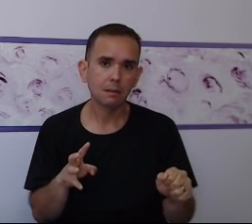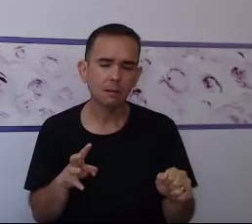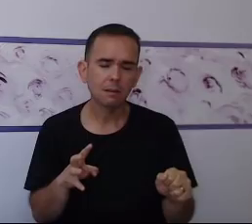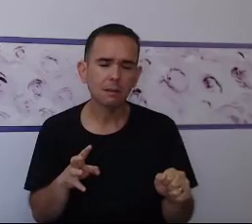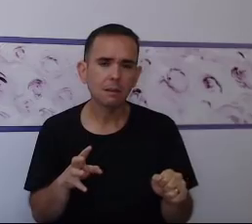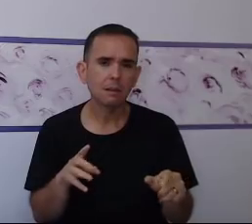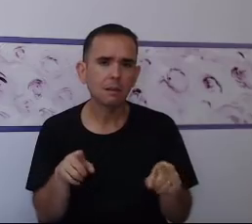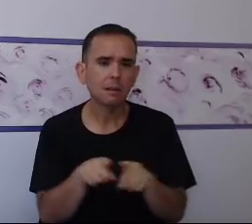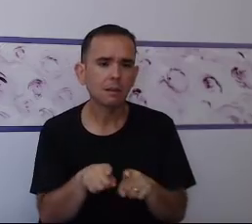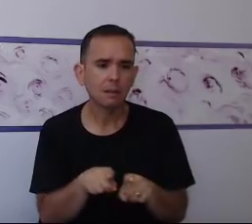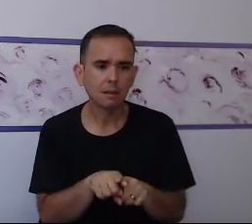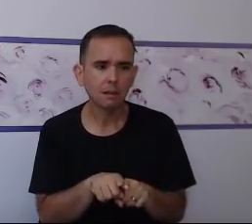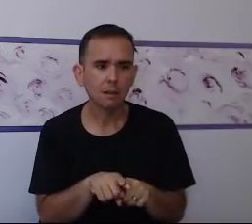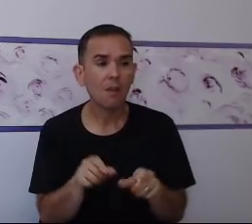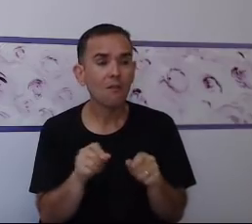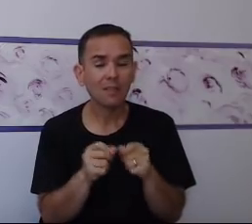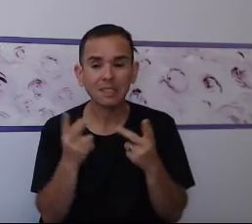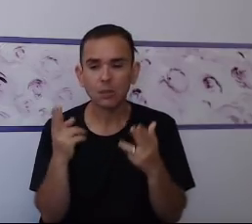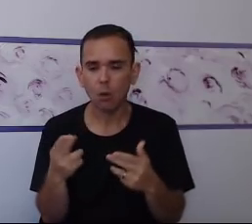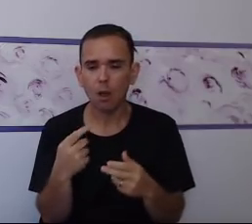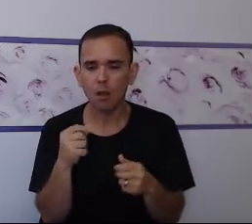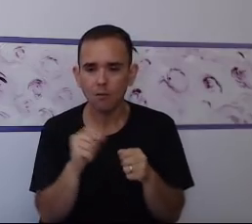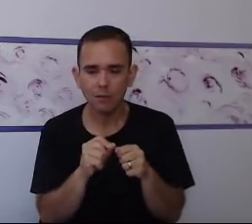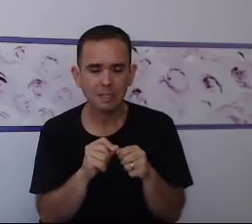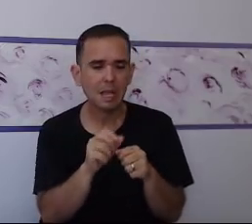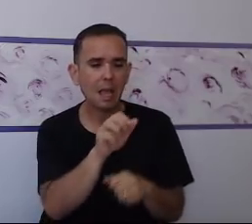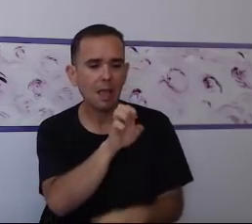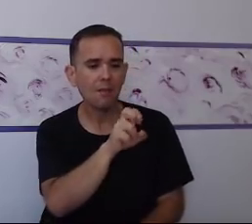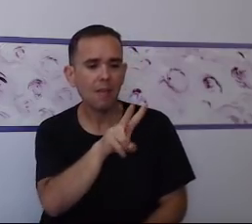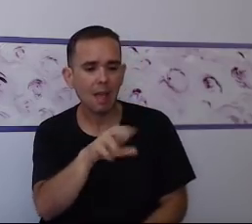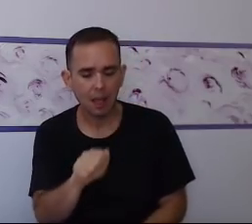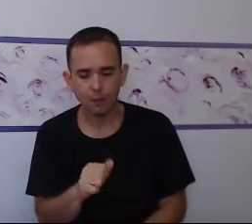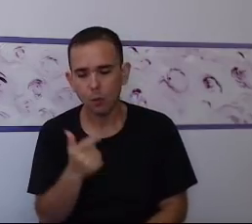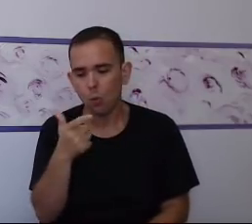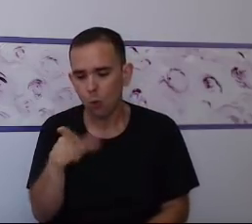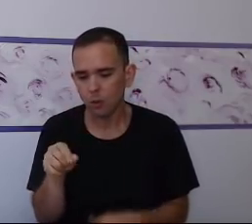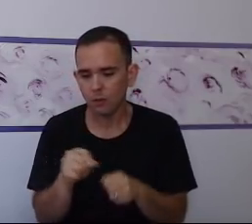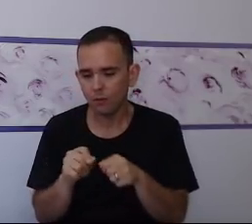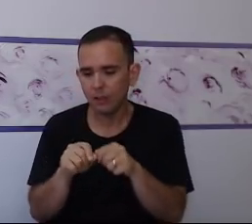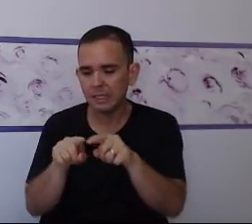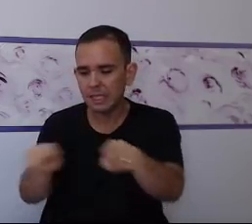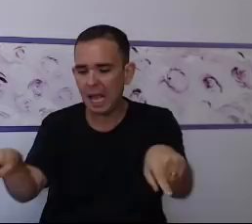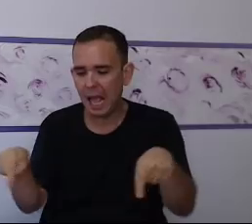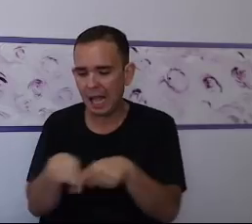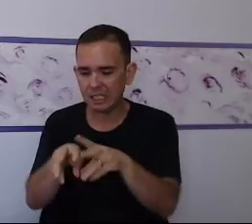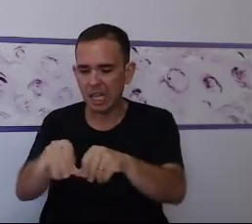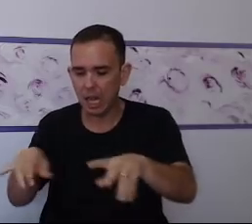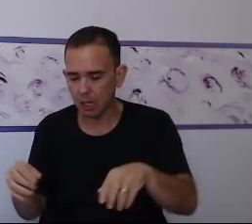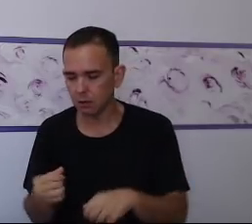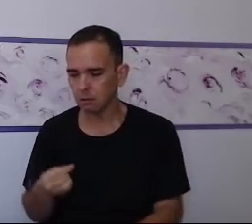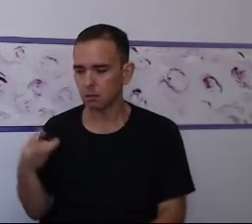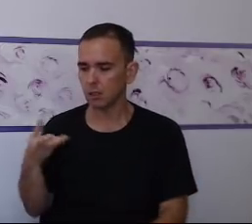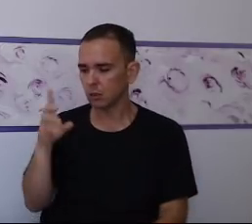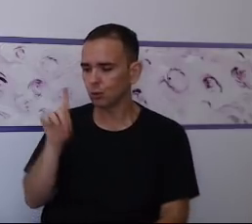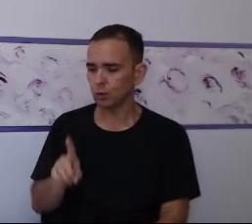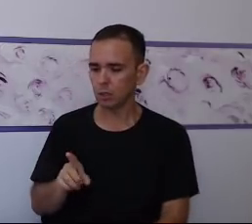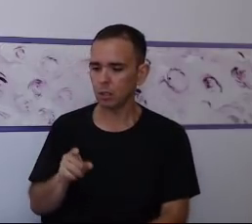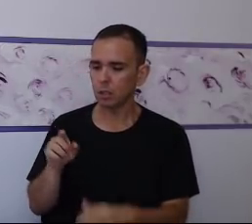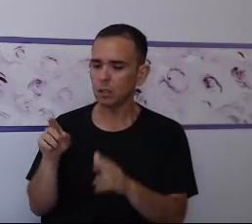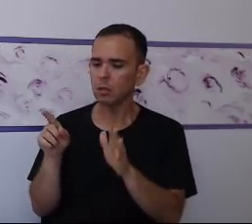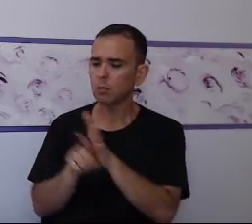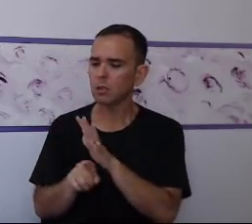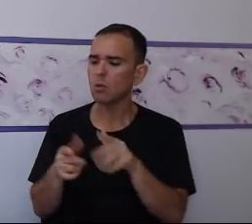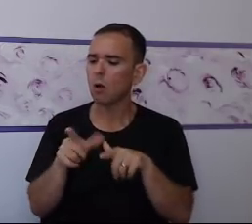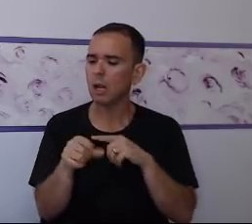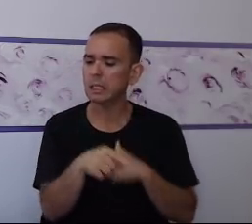Igual, olha, fiz igual a Cris. O A eu fiz de EVA, o A no outro dia eu fiz caixa de areia. Aí chegou no terceiro dia eu pergunto lá, que letra é